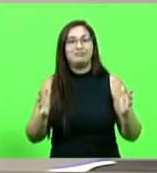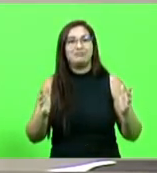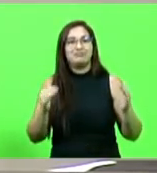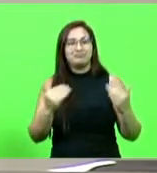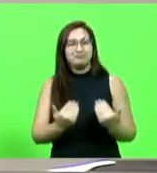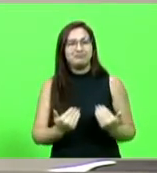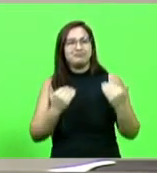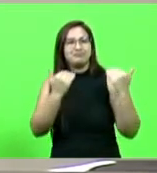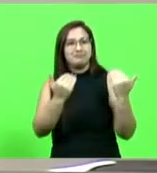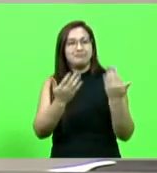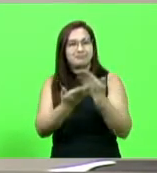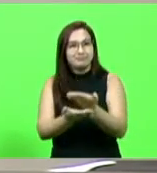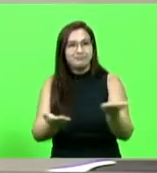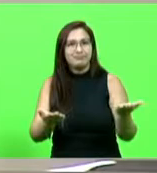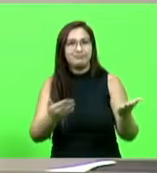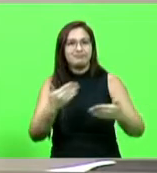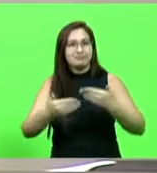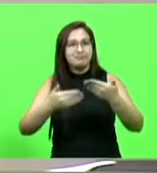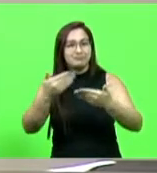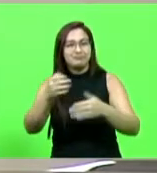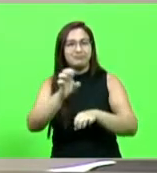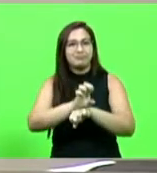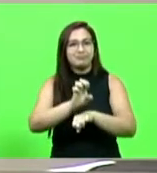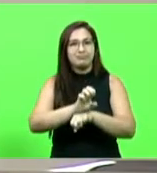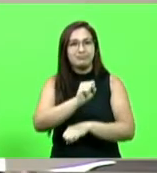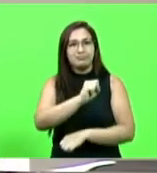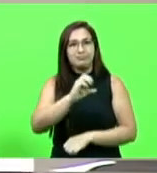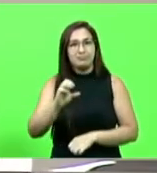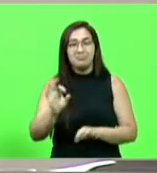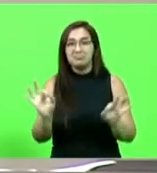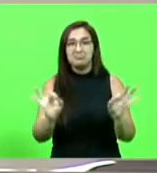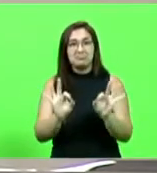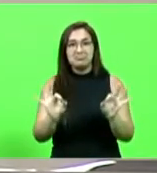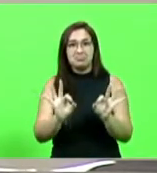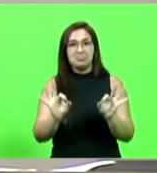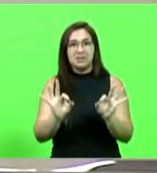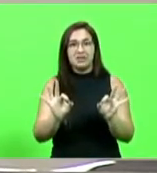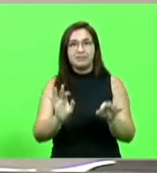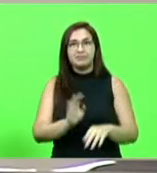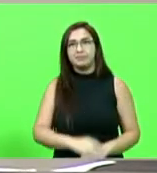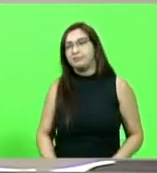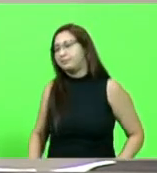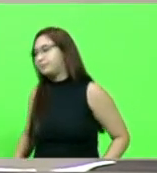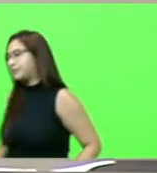para o engrandecimento cada vez mais do nosso Estado. Não havendo mais...